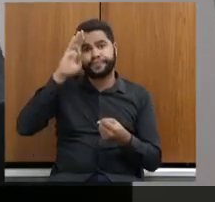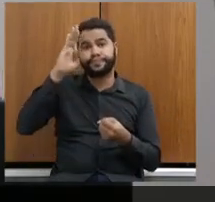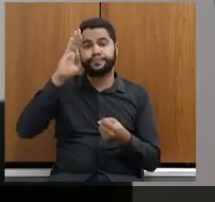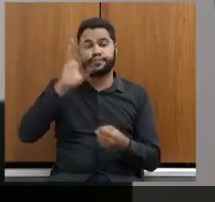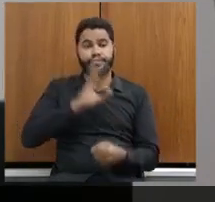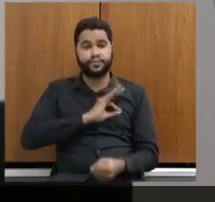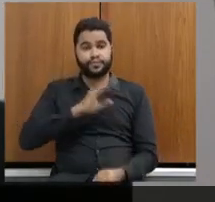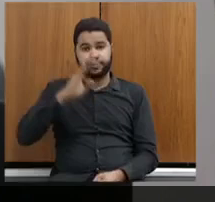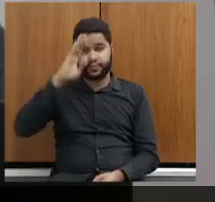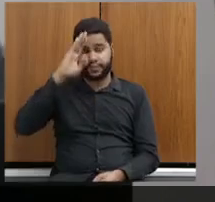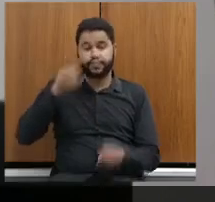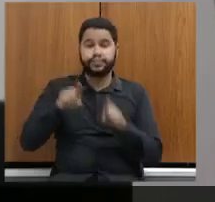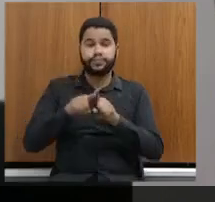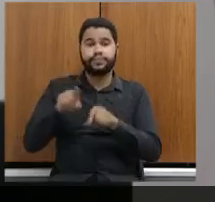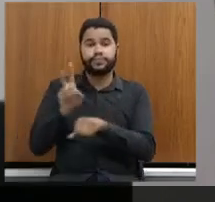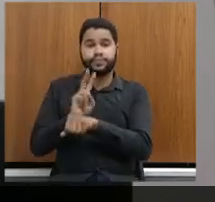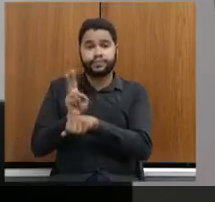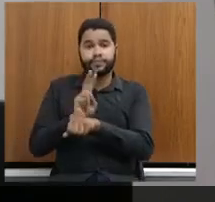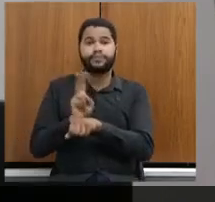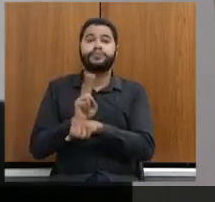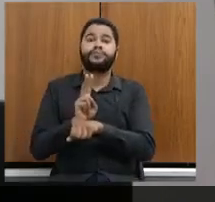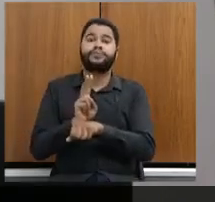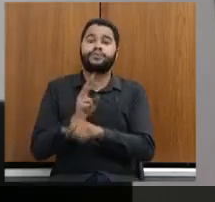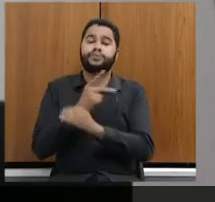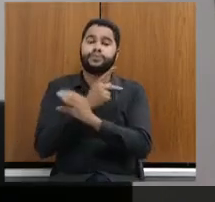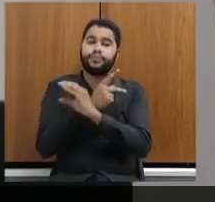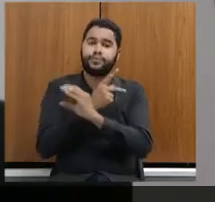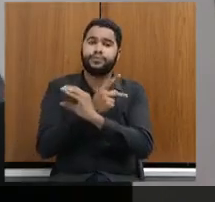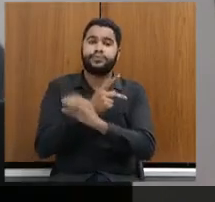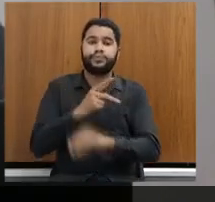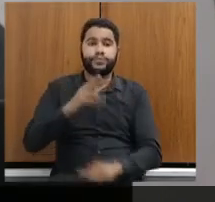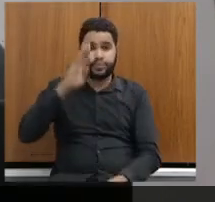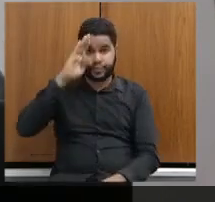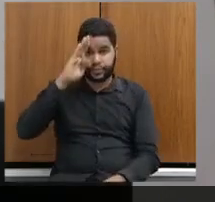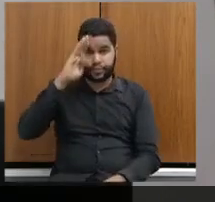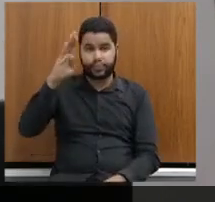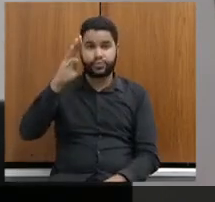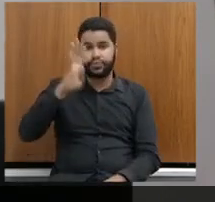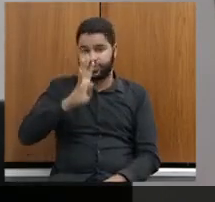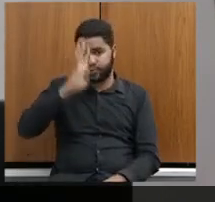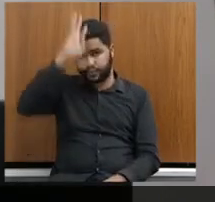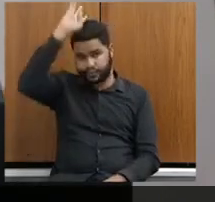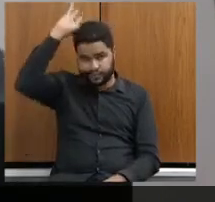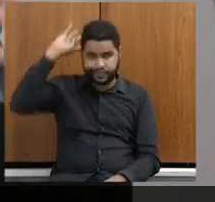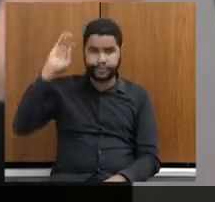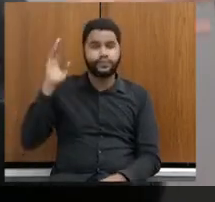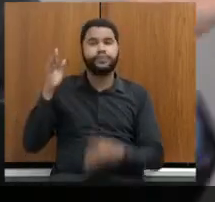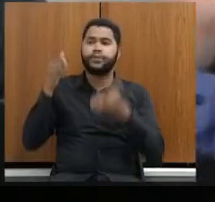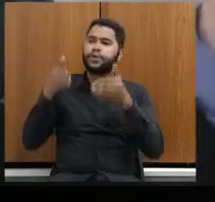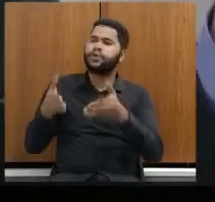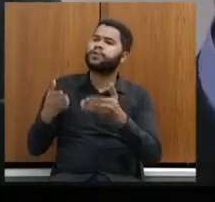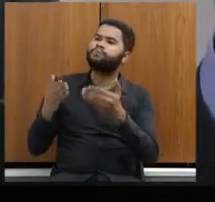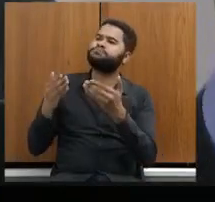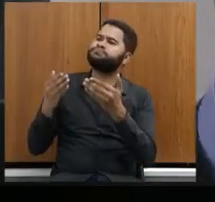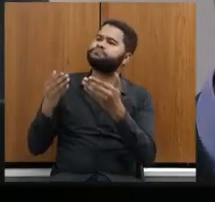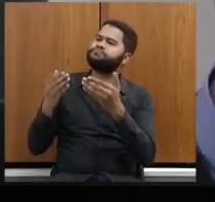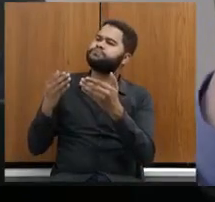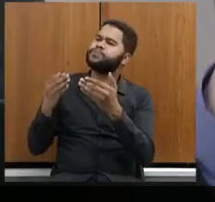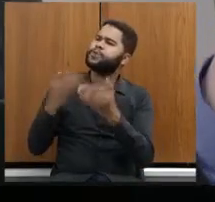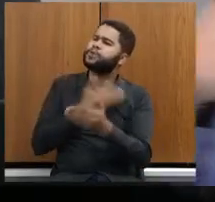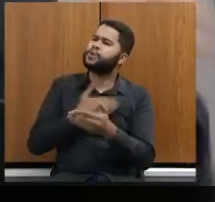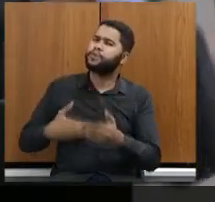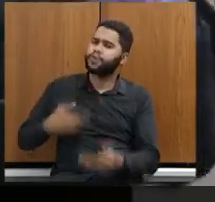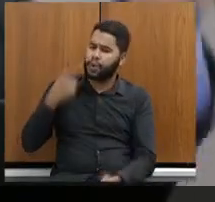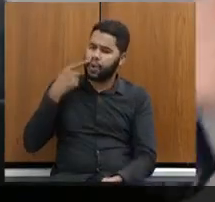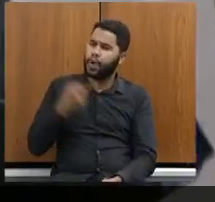militar o chefe da Polícia Civil comandando o bombeiro né X oi oi Carol olha pera